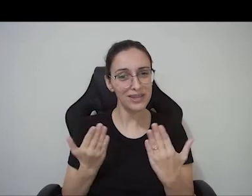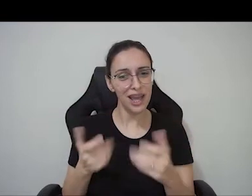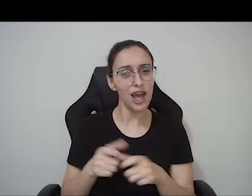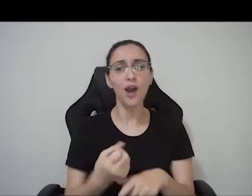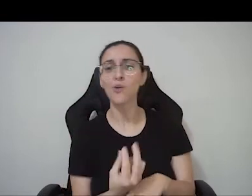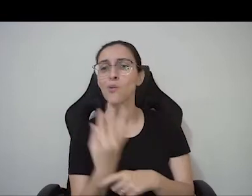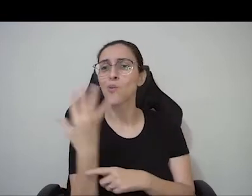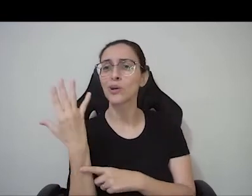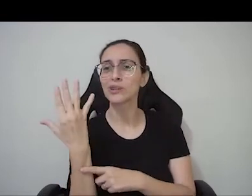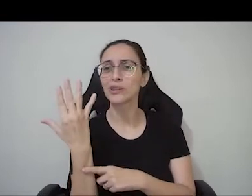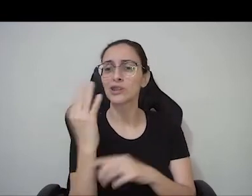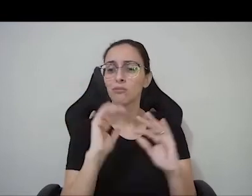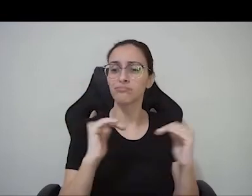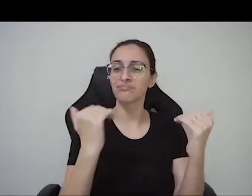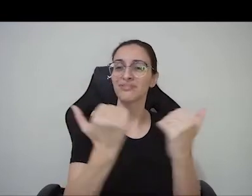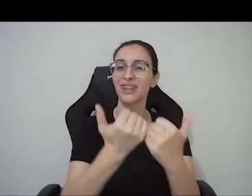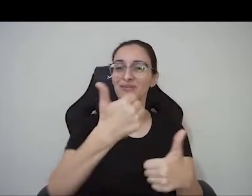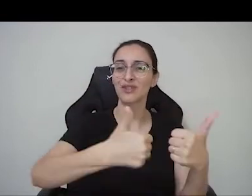quantos estágios,